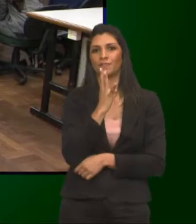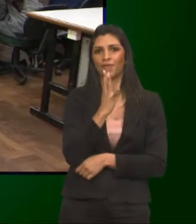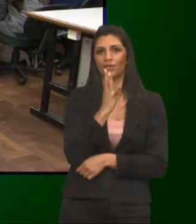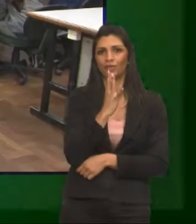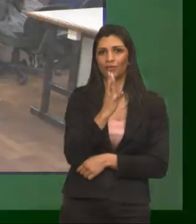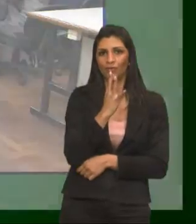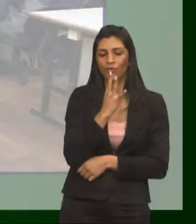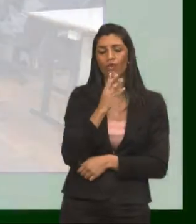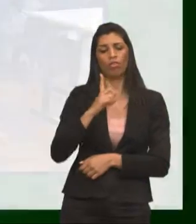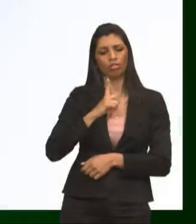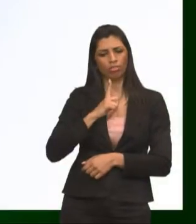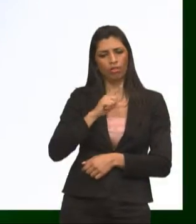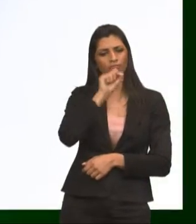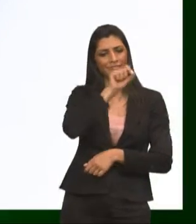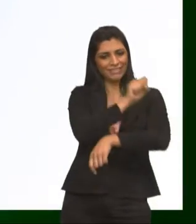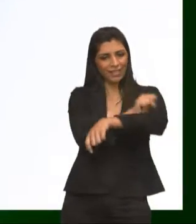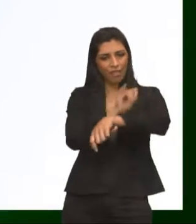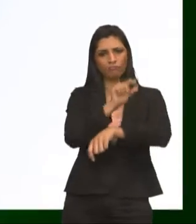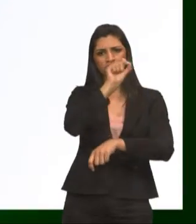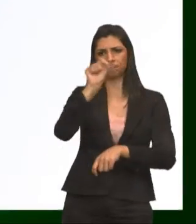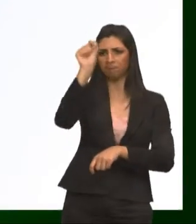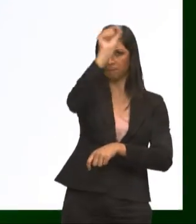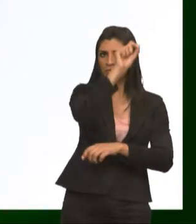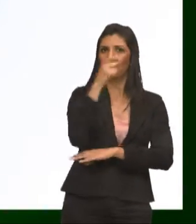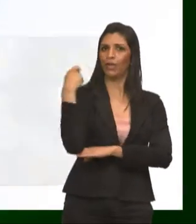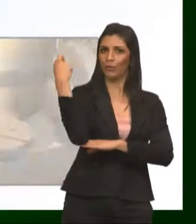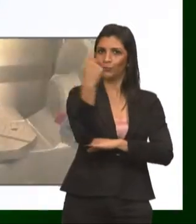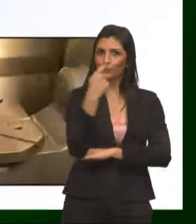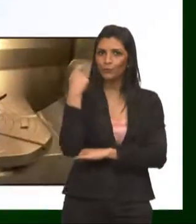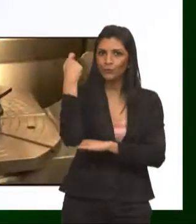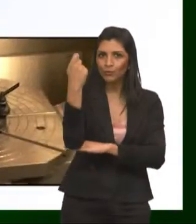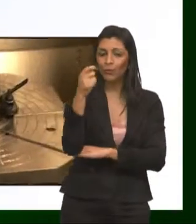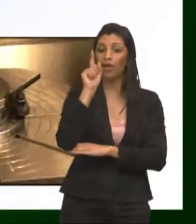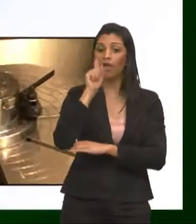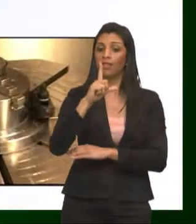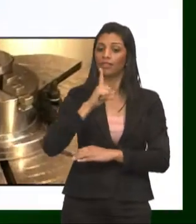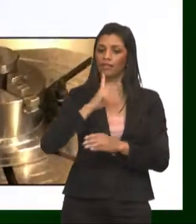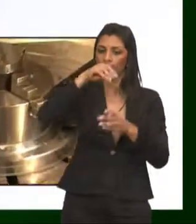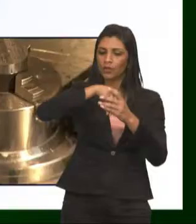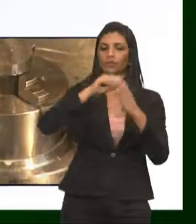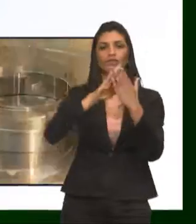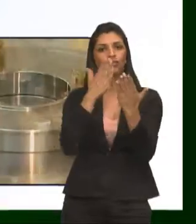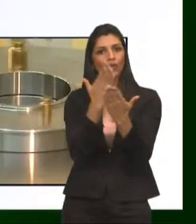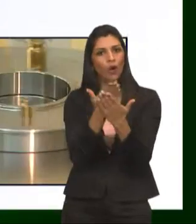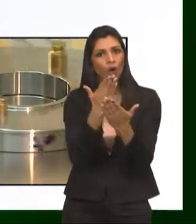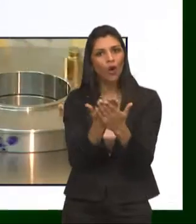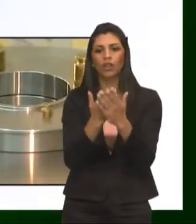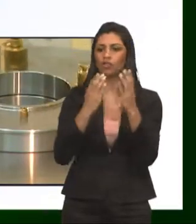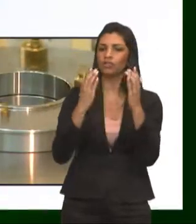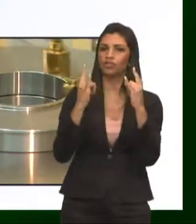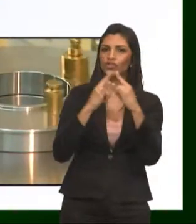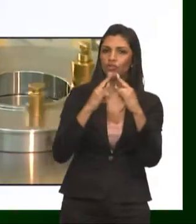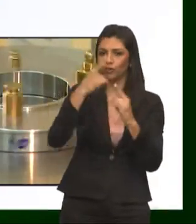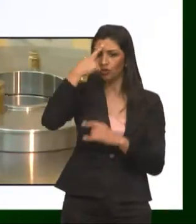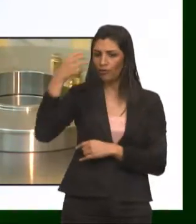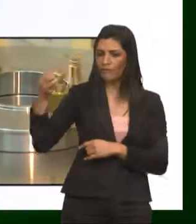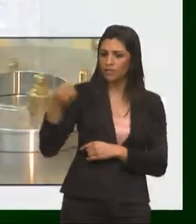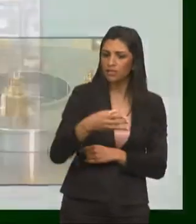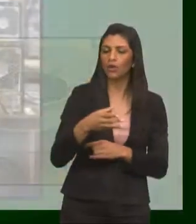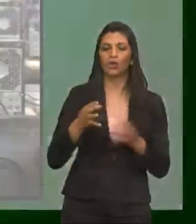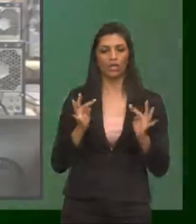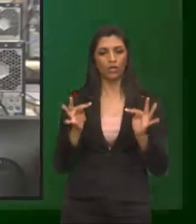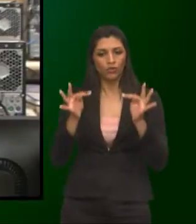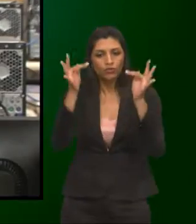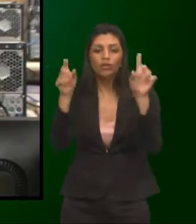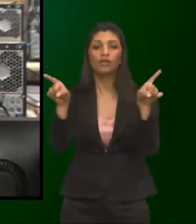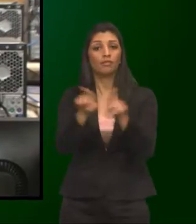de conhecimentos, com pontos de atendimento em todo o Rio Grande do Sul. Uma rede formada por escolas, institutos de inovação